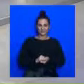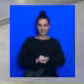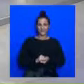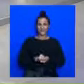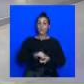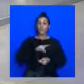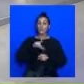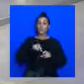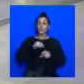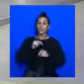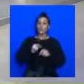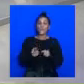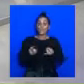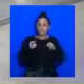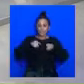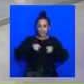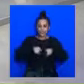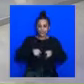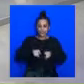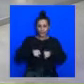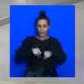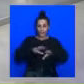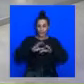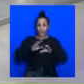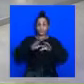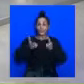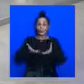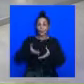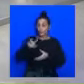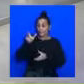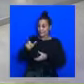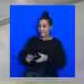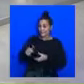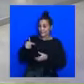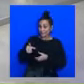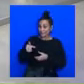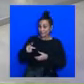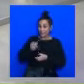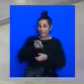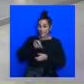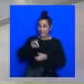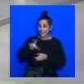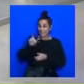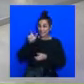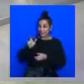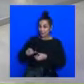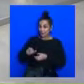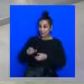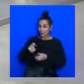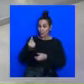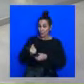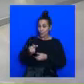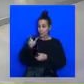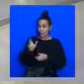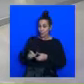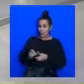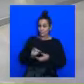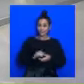O sorteio será feito ao mesmo tempo, são 7 colunas, uma em cada globo.